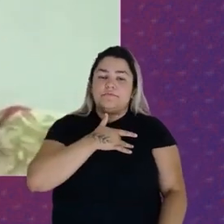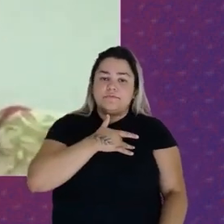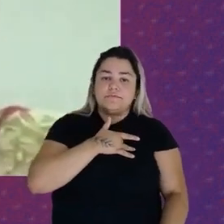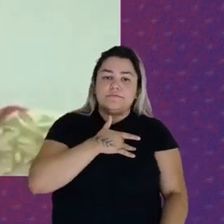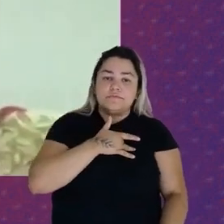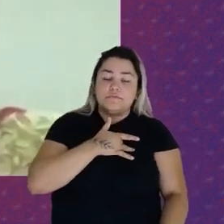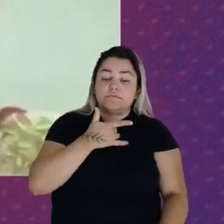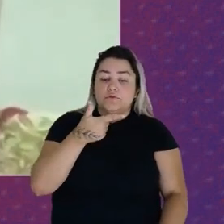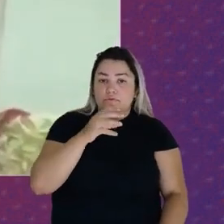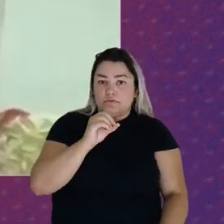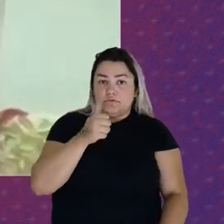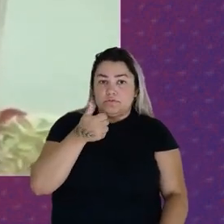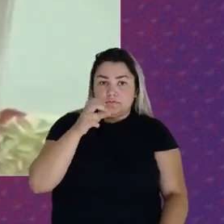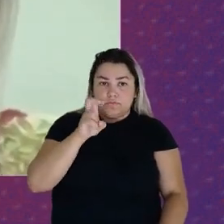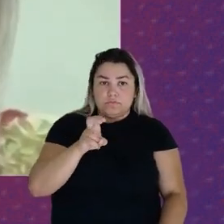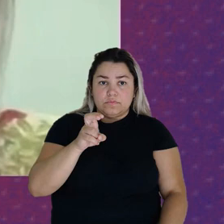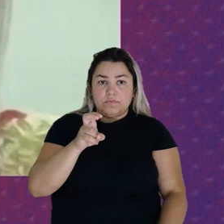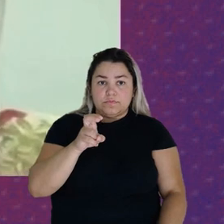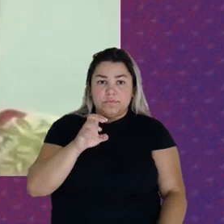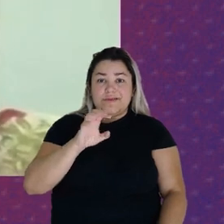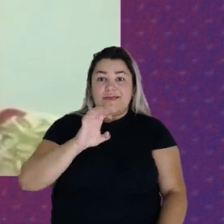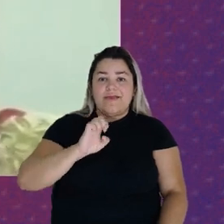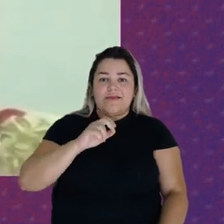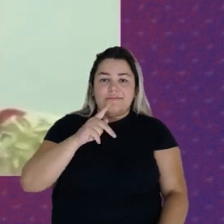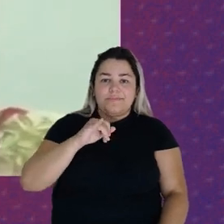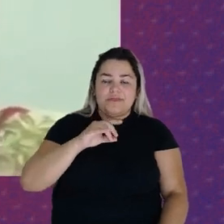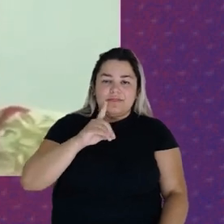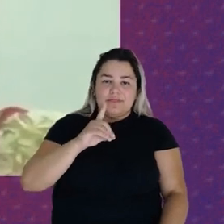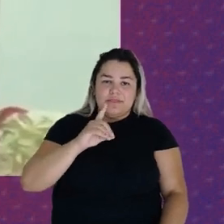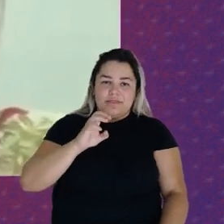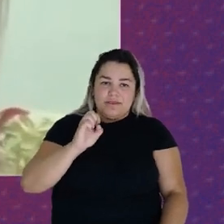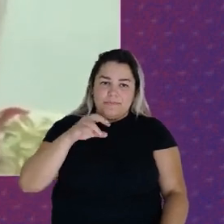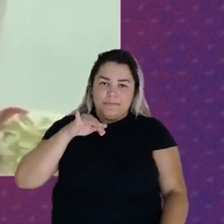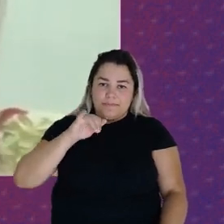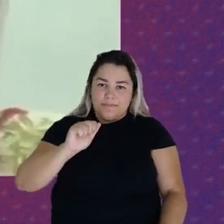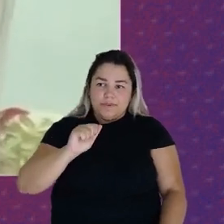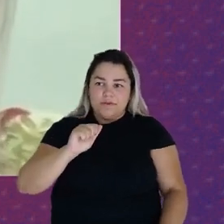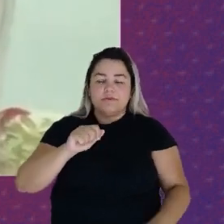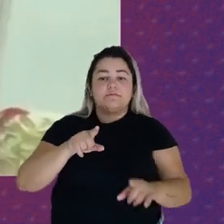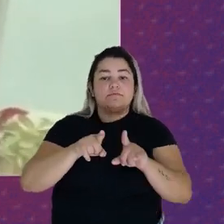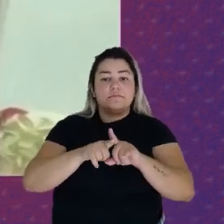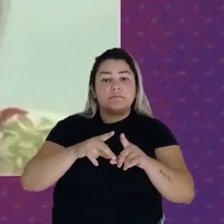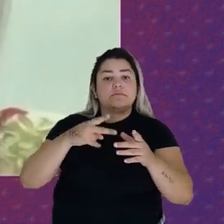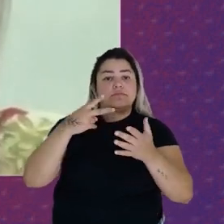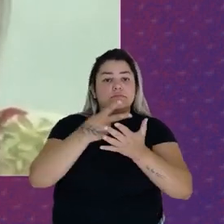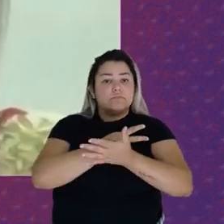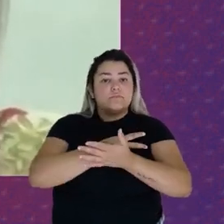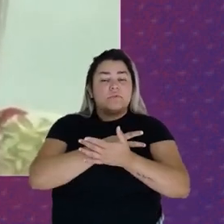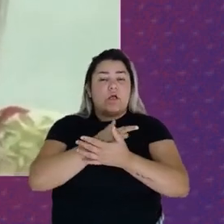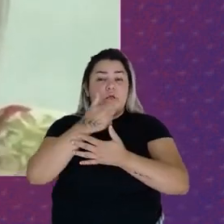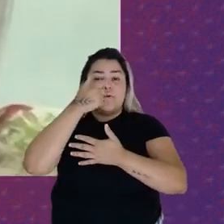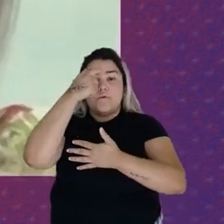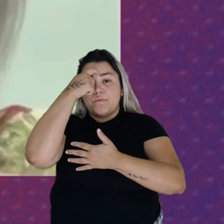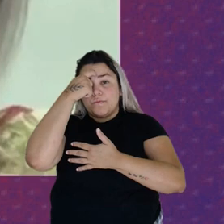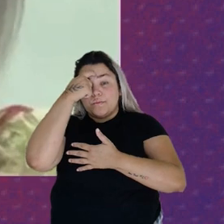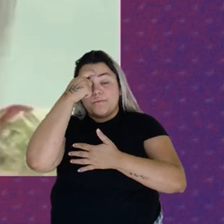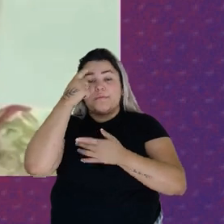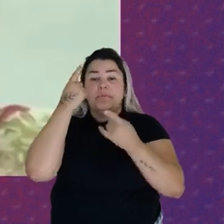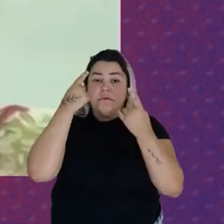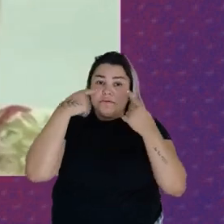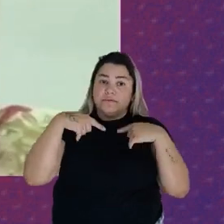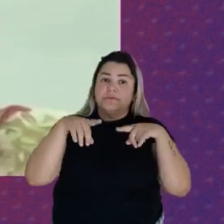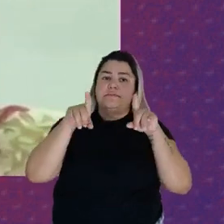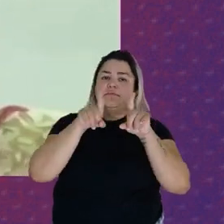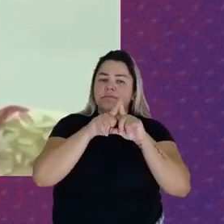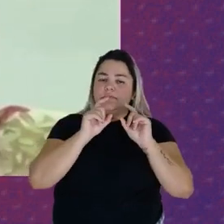desde 2015, como uma epidemia mundial, que gera sequelas físicas e psicológicas e